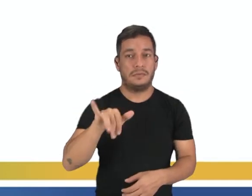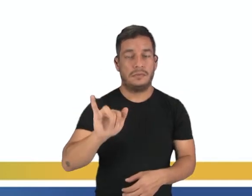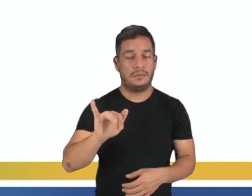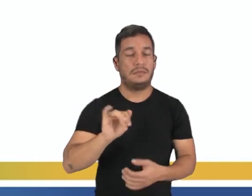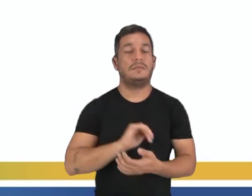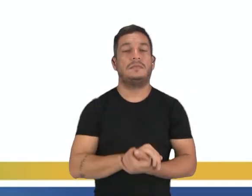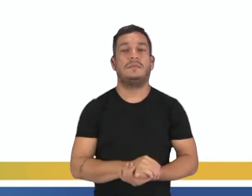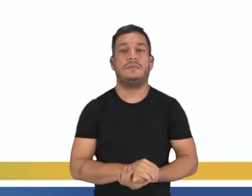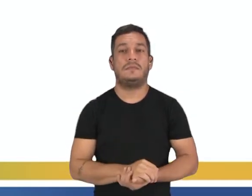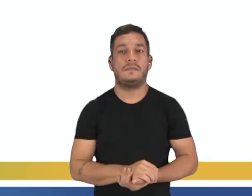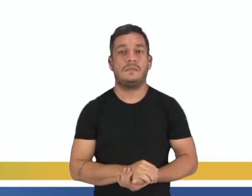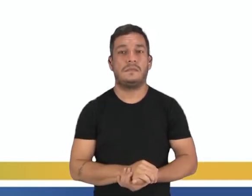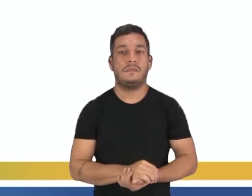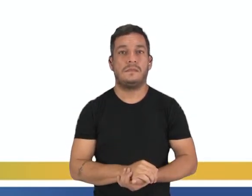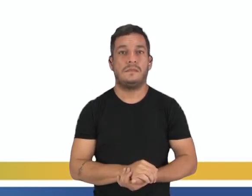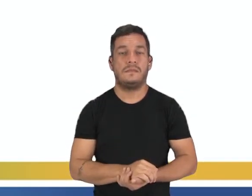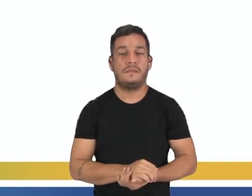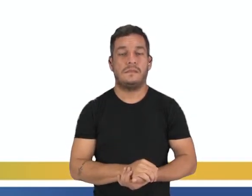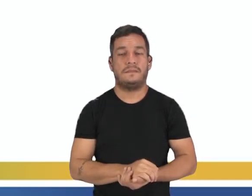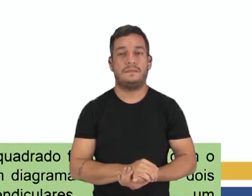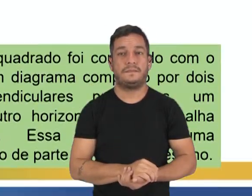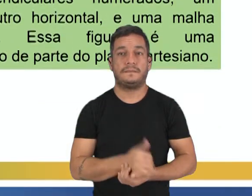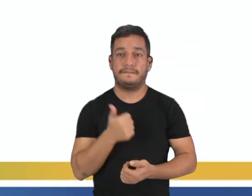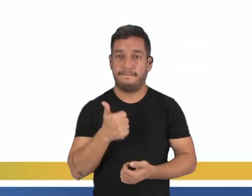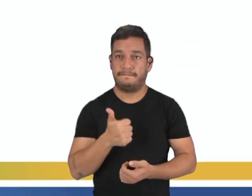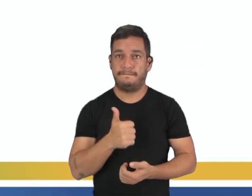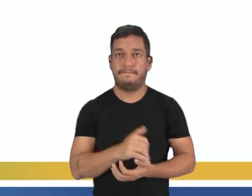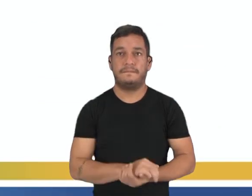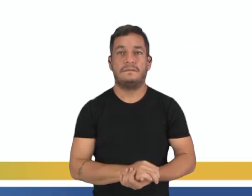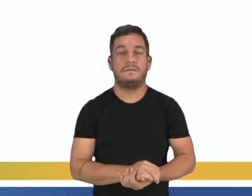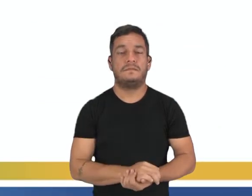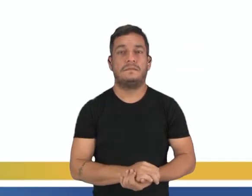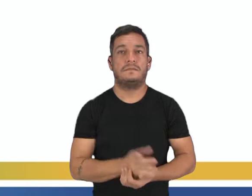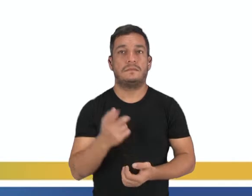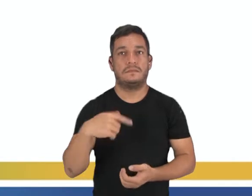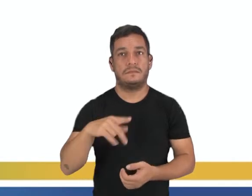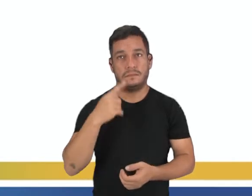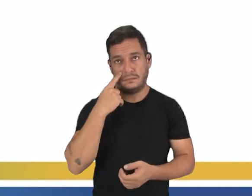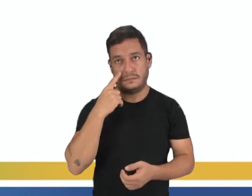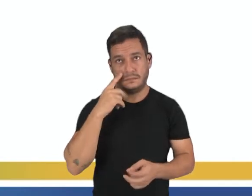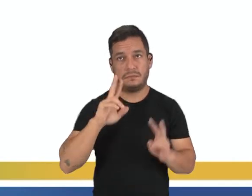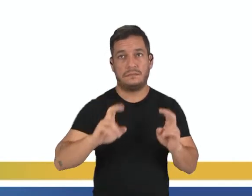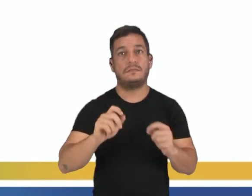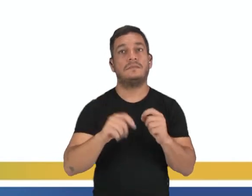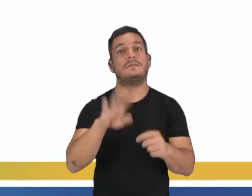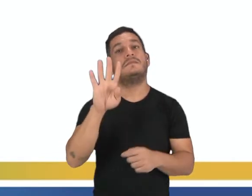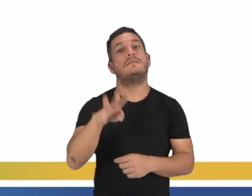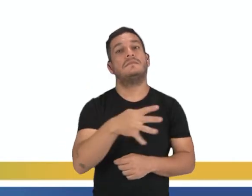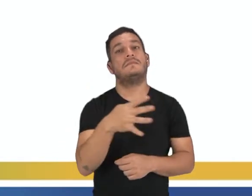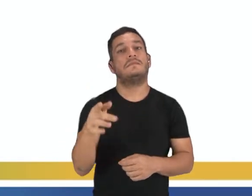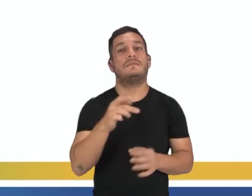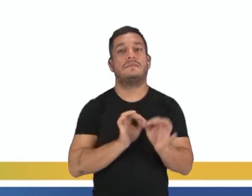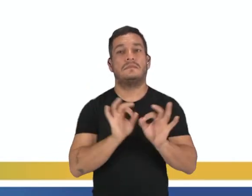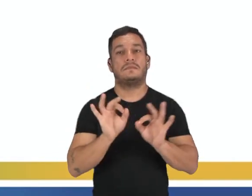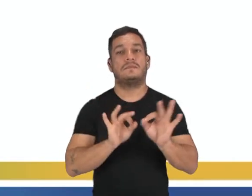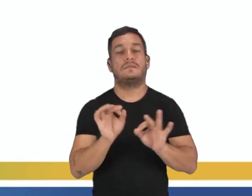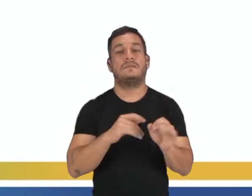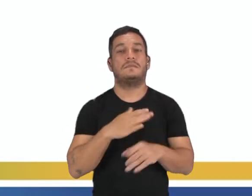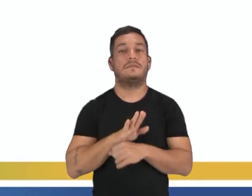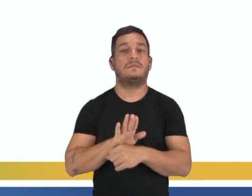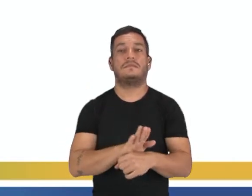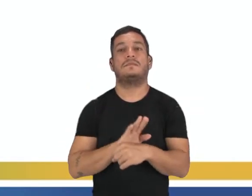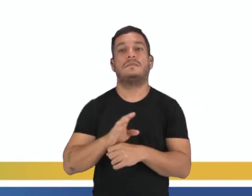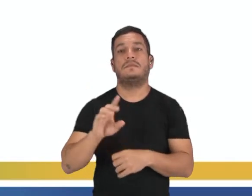chamamos de eixo Y, certo? Então, note que esse quadrado ele foi construído com o auxílio